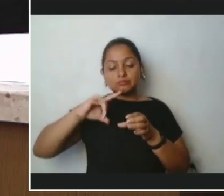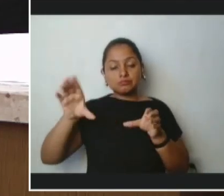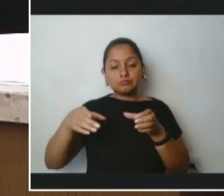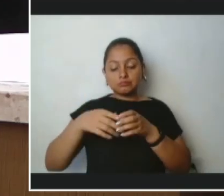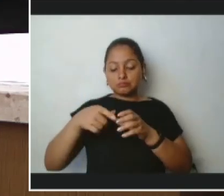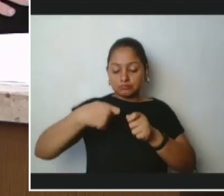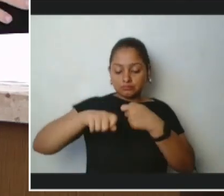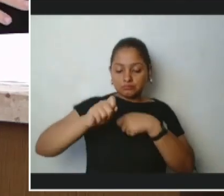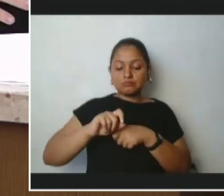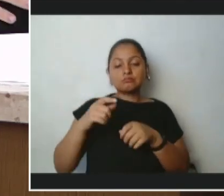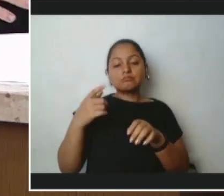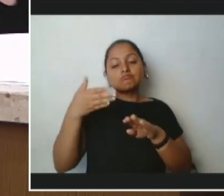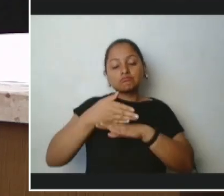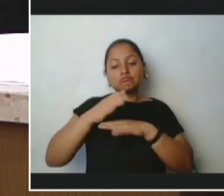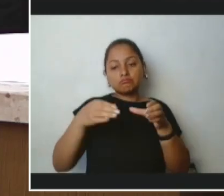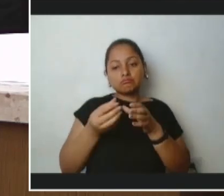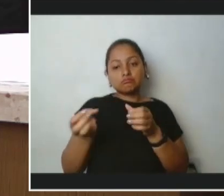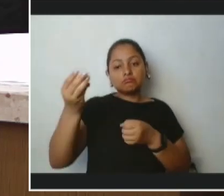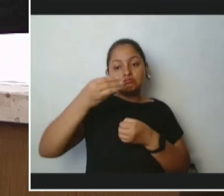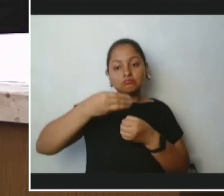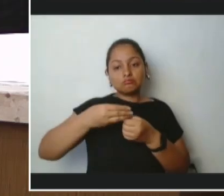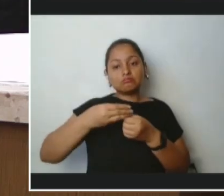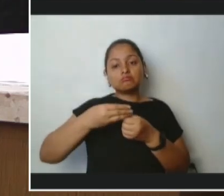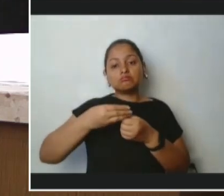ser unificado.